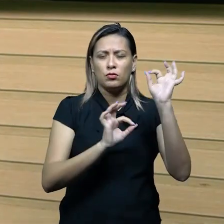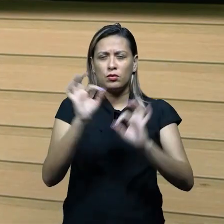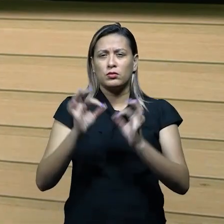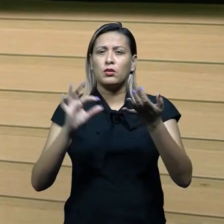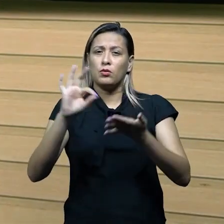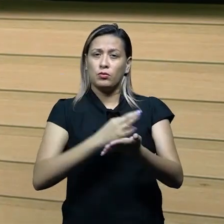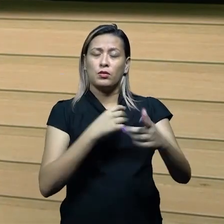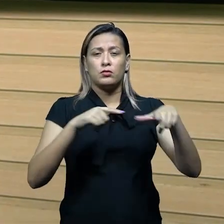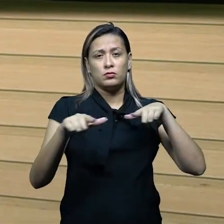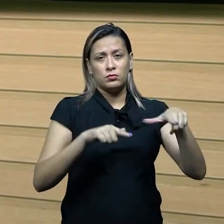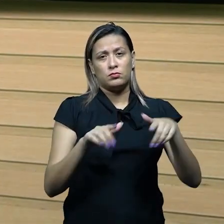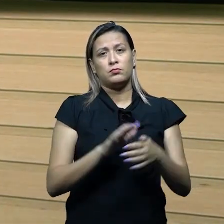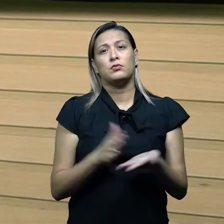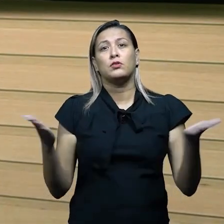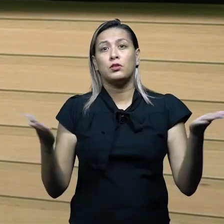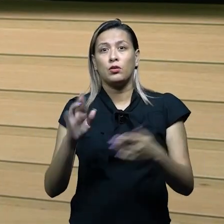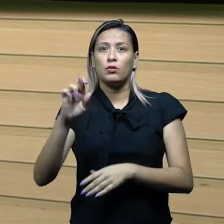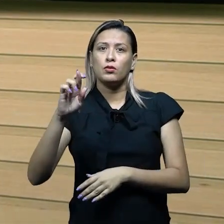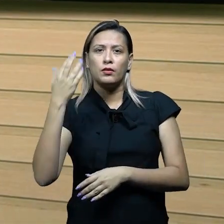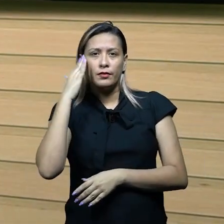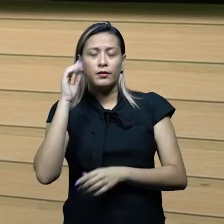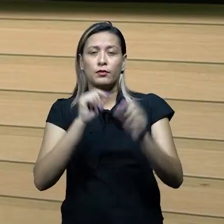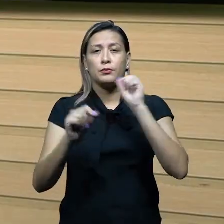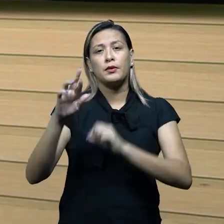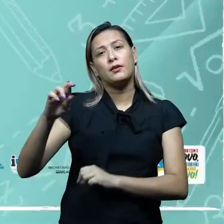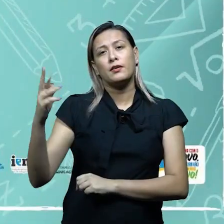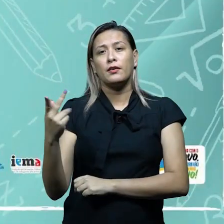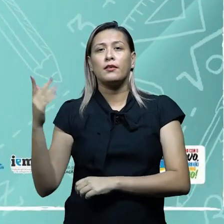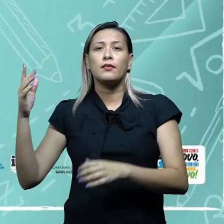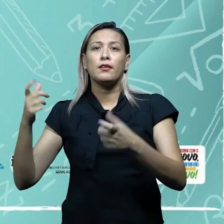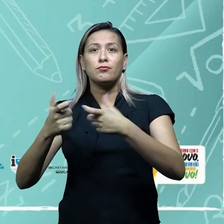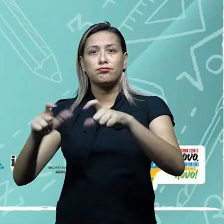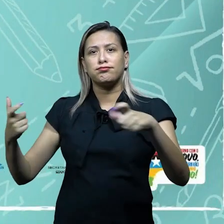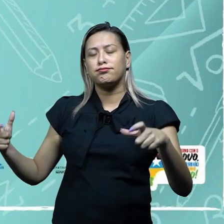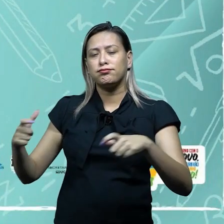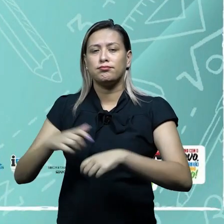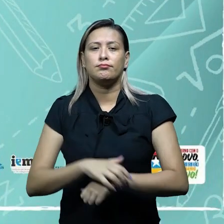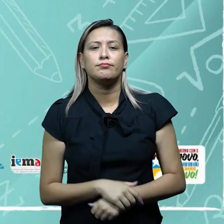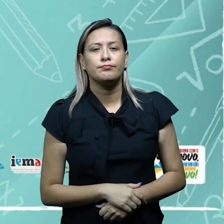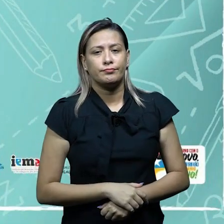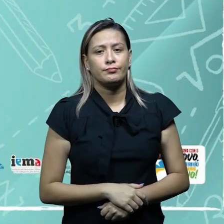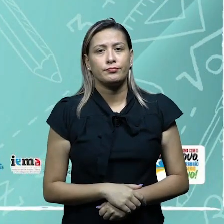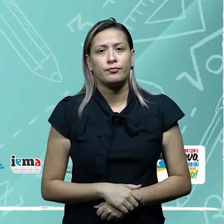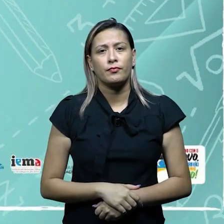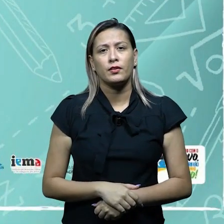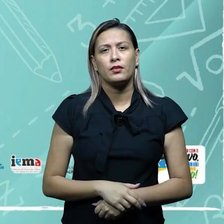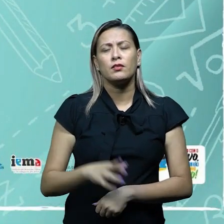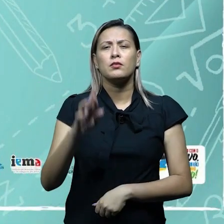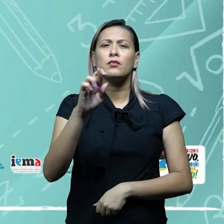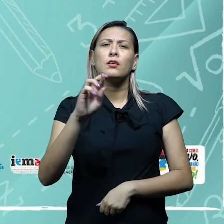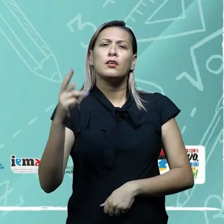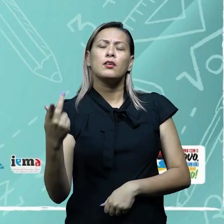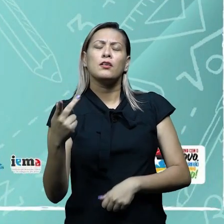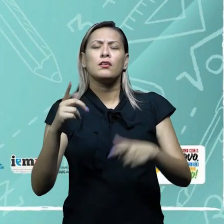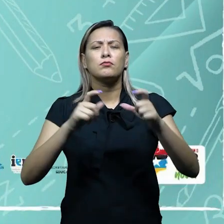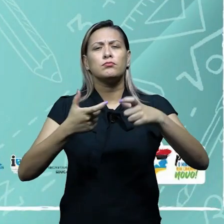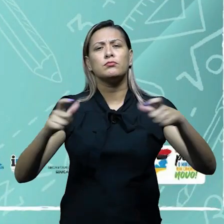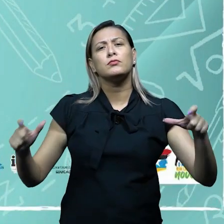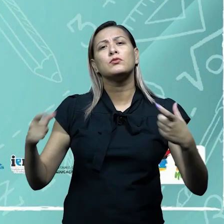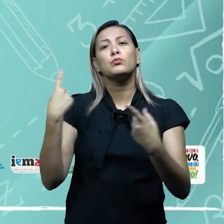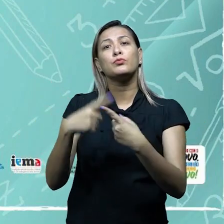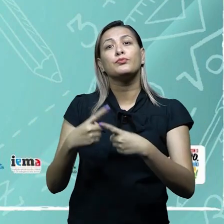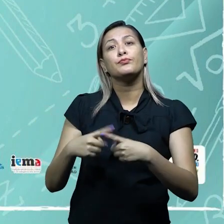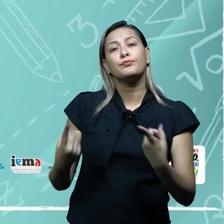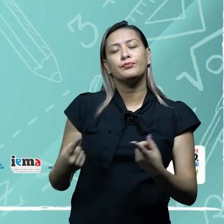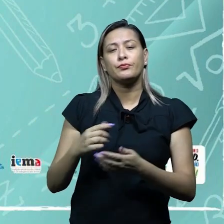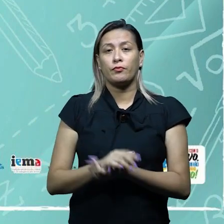de trabalho, e aí agora a gente vai entender que o RH é muito mais amplo. Então por que eu digo que o RH é muito mais amplo? Lembrando que quando eu falo RH, a gente